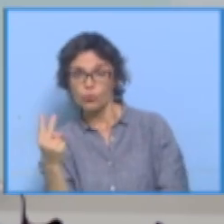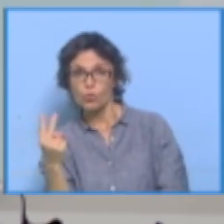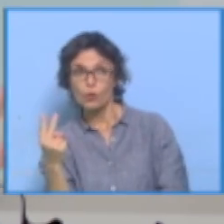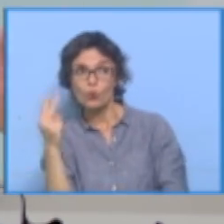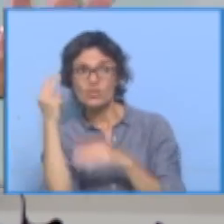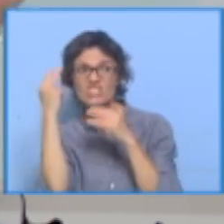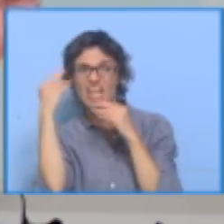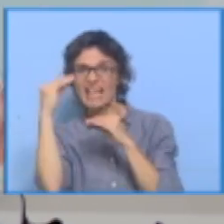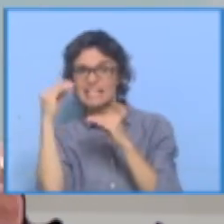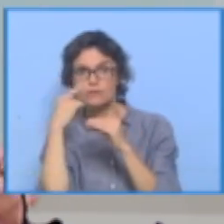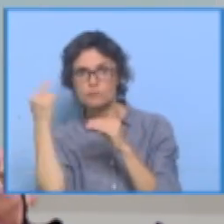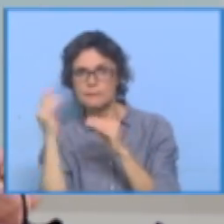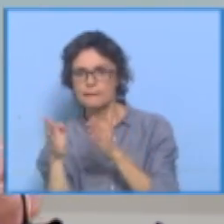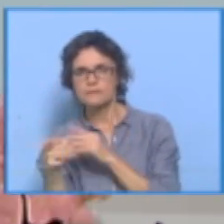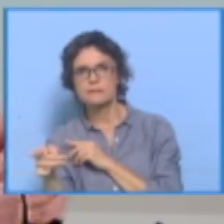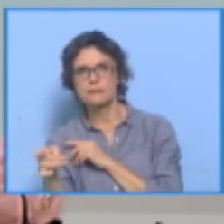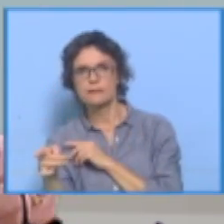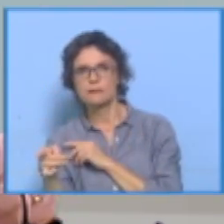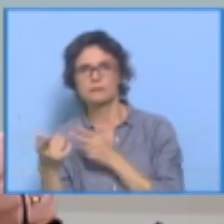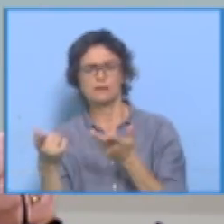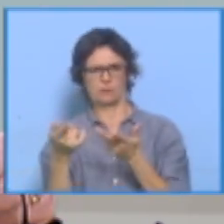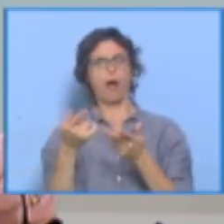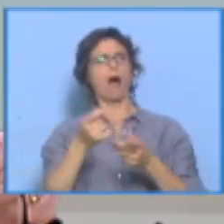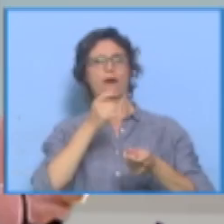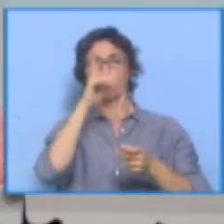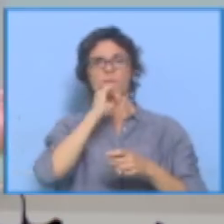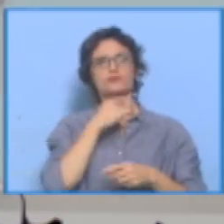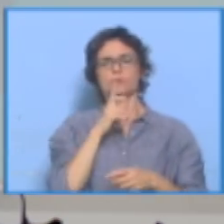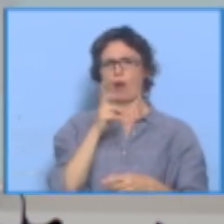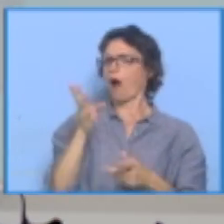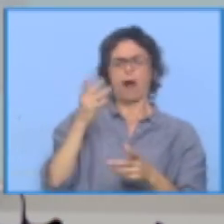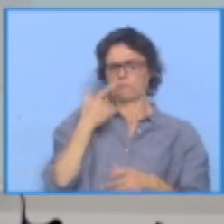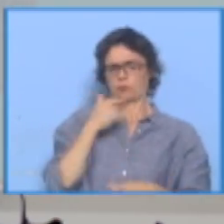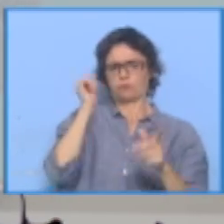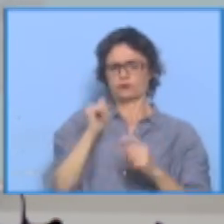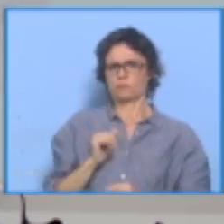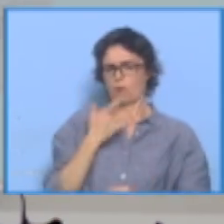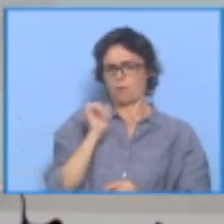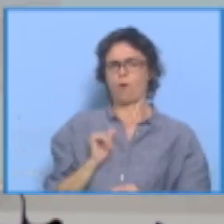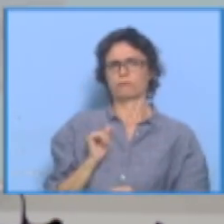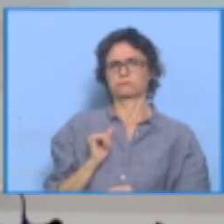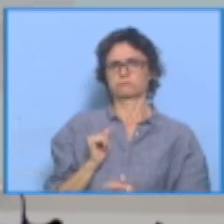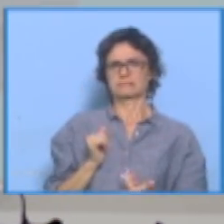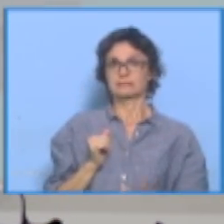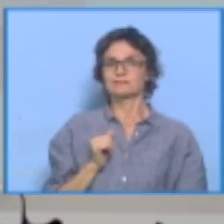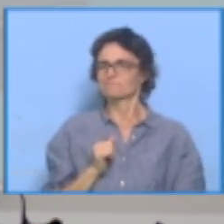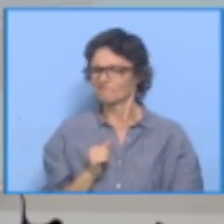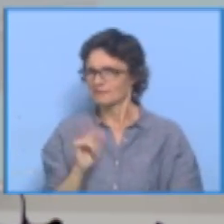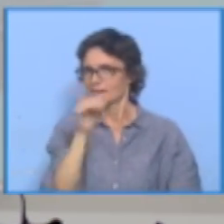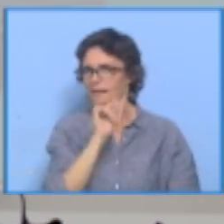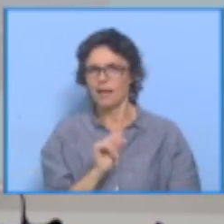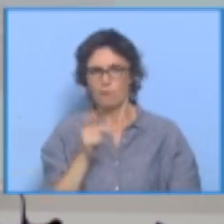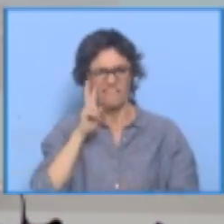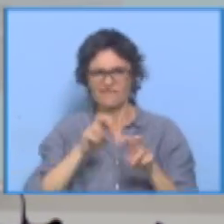Disse o ministro, isso não pode ser, tem que ser investigado. Ora bem, tem que ser investigado, não tem que ser lido nas letrinhas